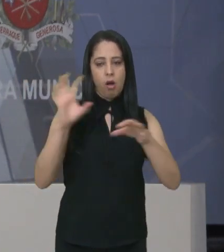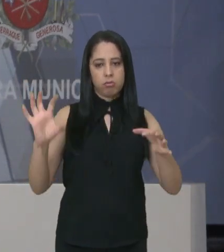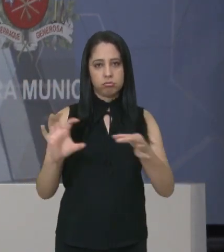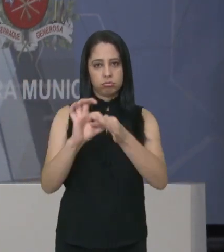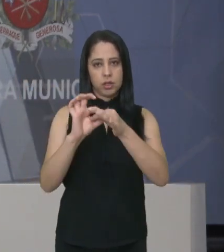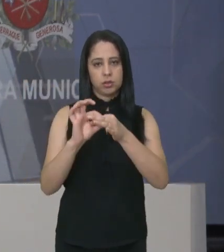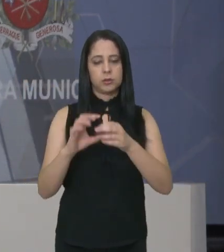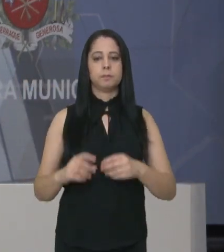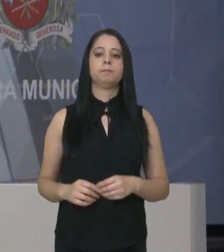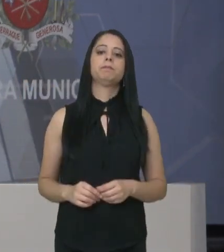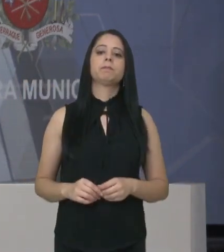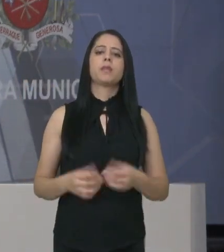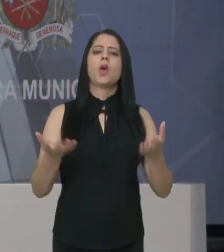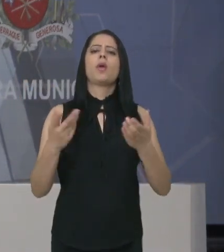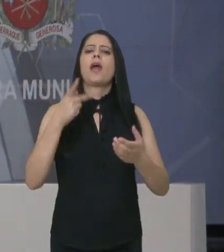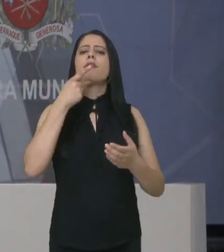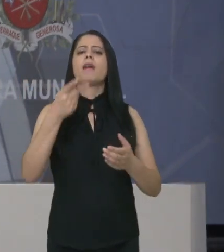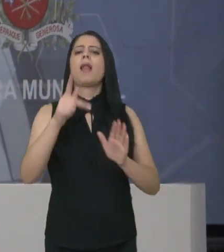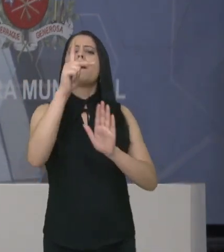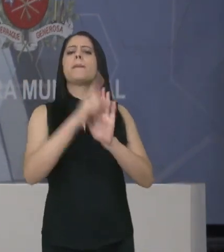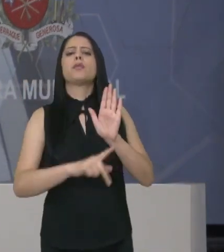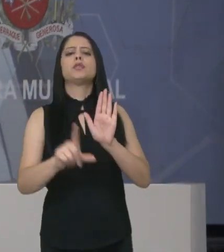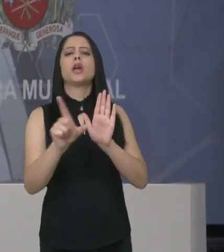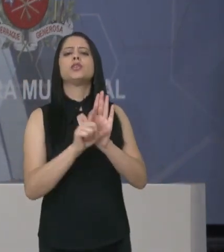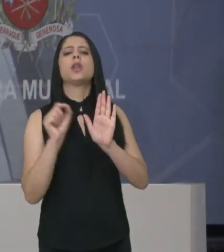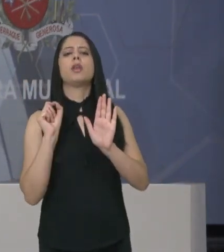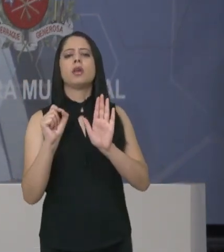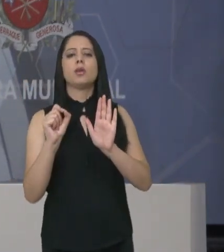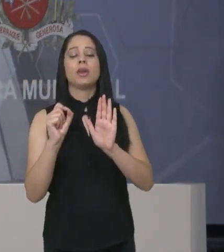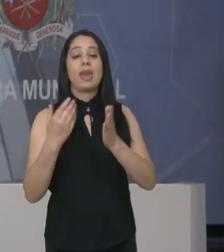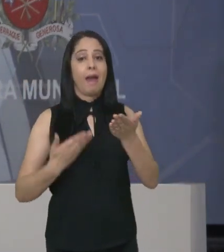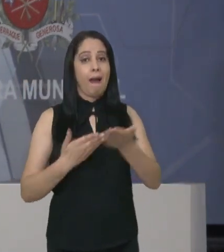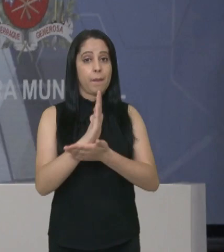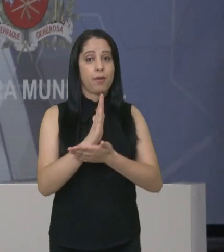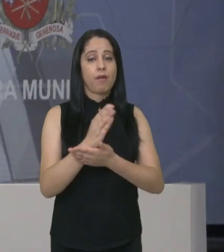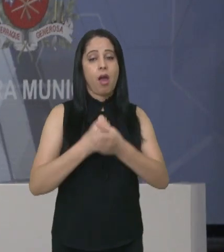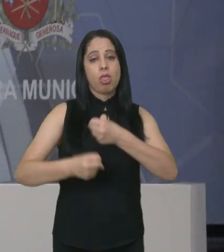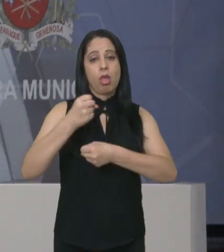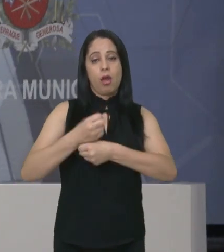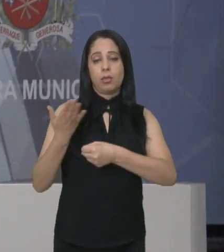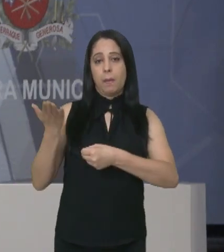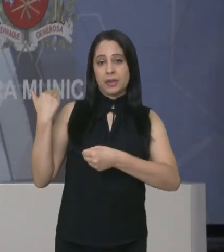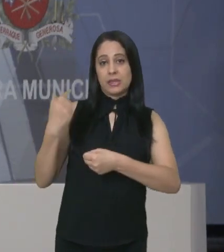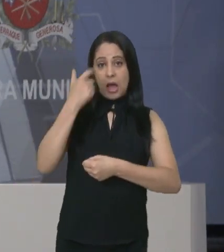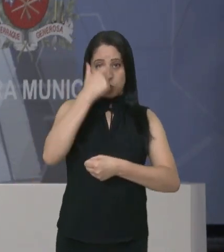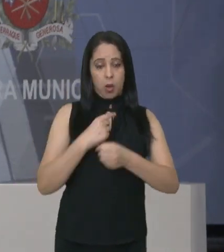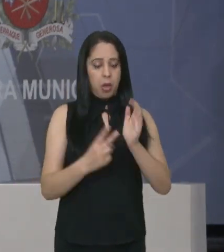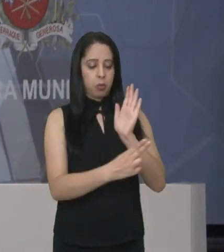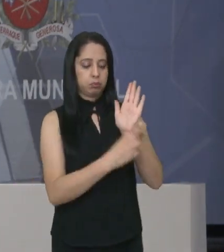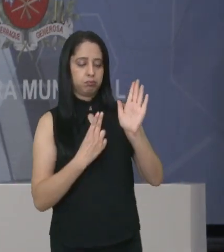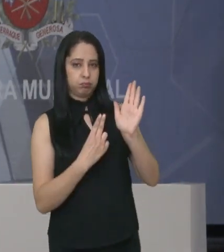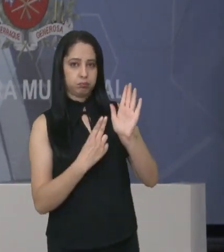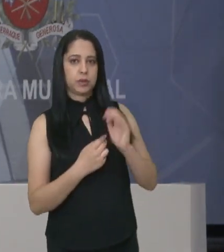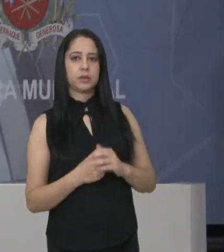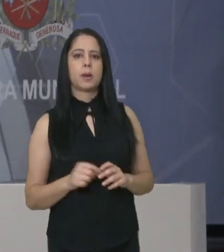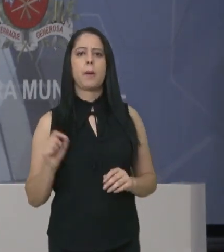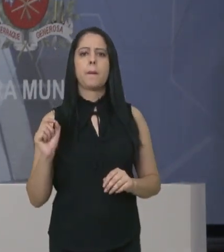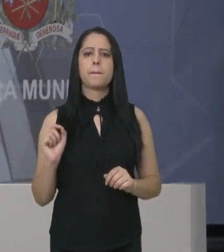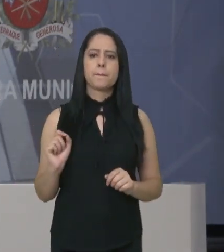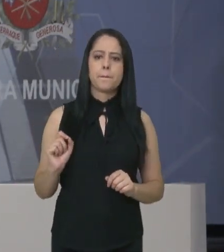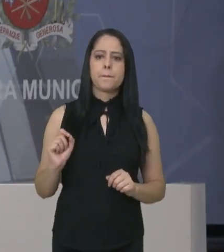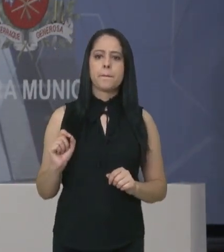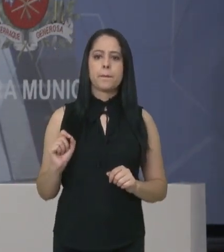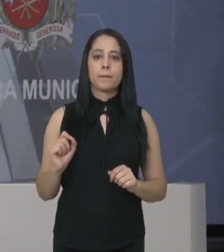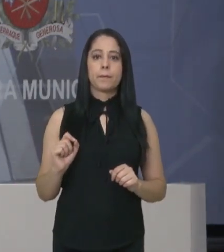sobre um projeto de lei que foi aprovado no ano passado, projeto de lei de minha autoria, né, que torna